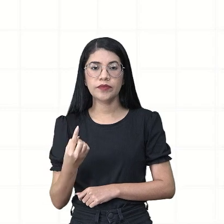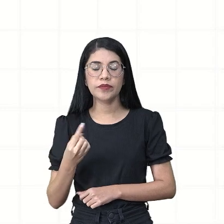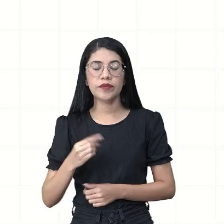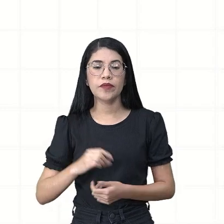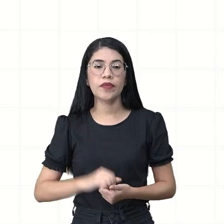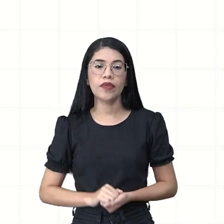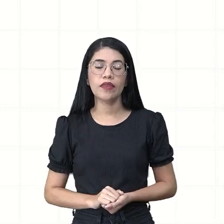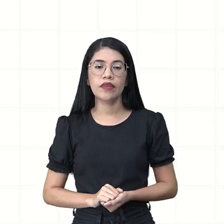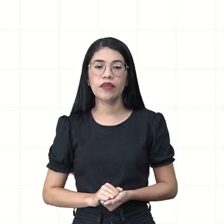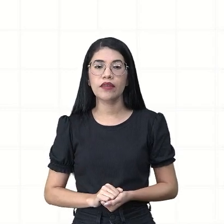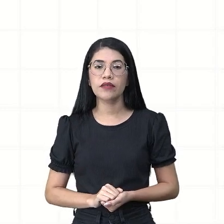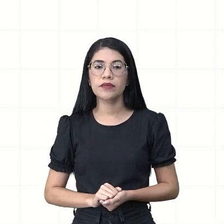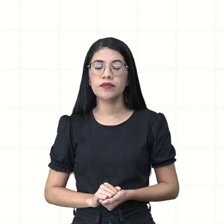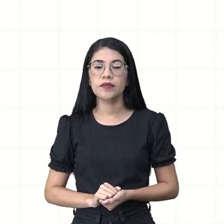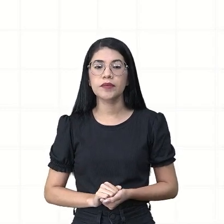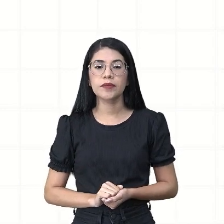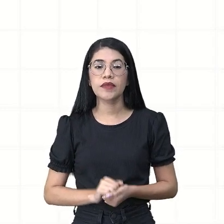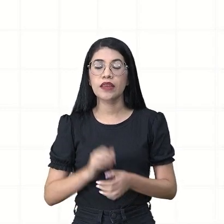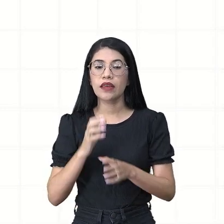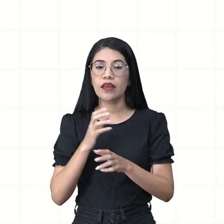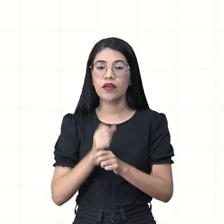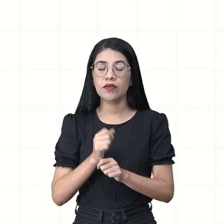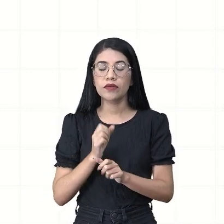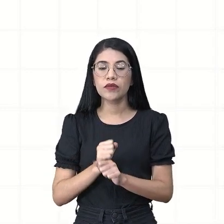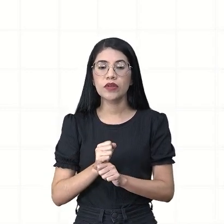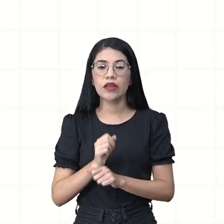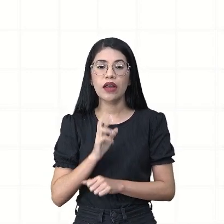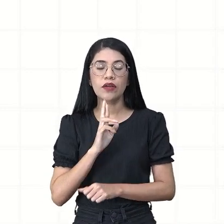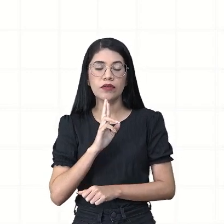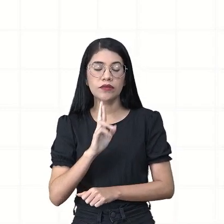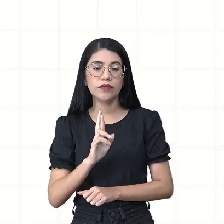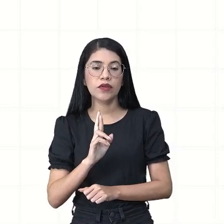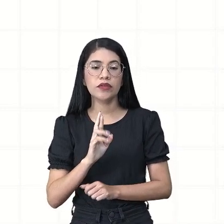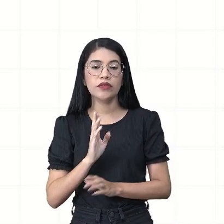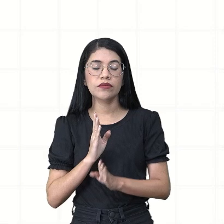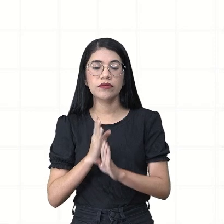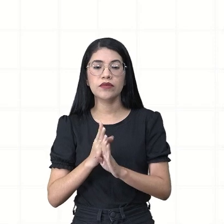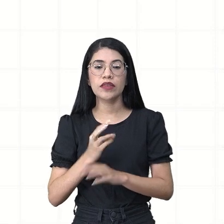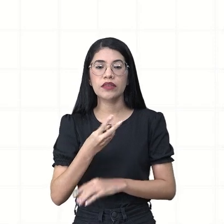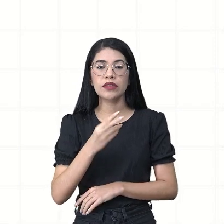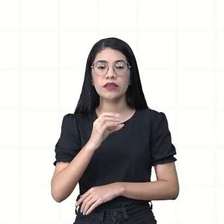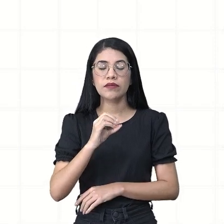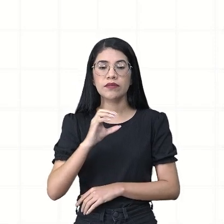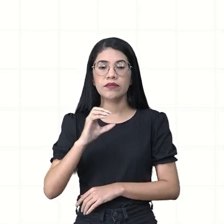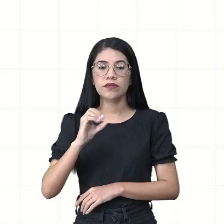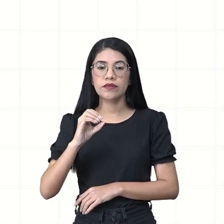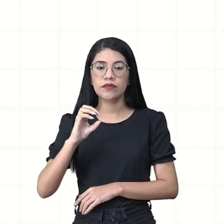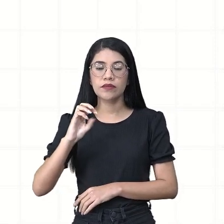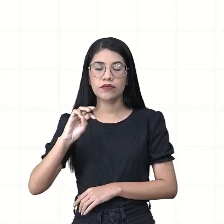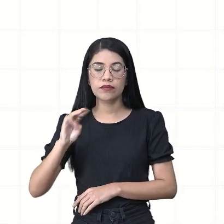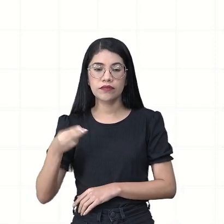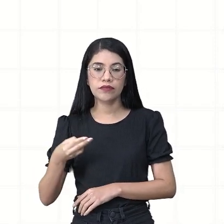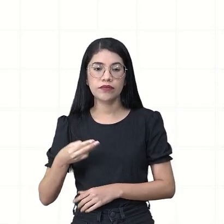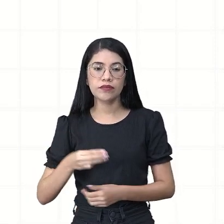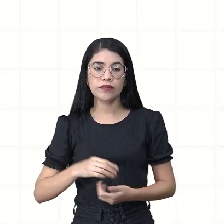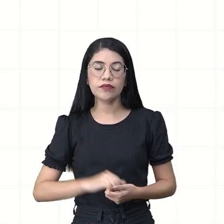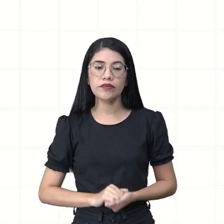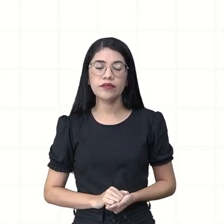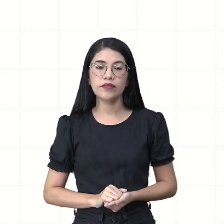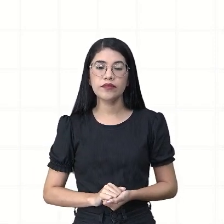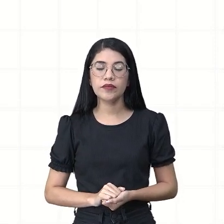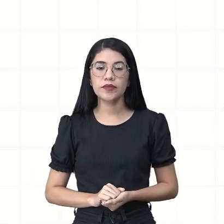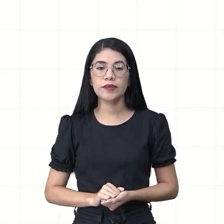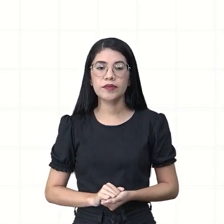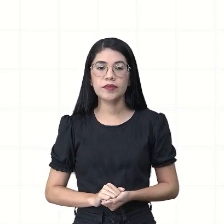Então, fazendo essa divisão, vou ter aí 300 mil, né? Então, 300 mil, o